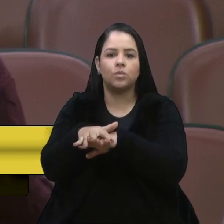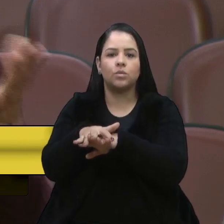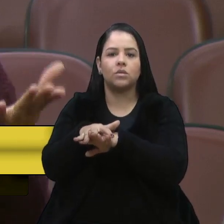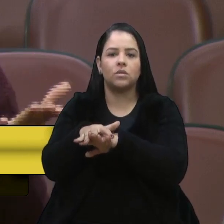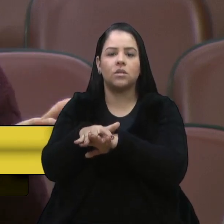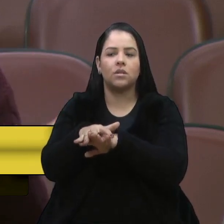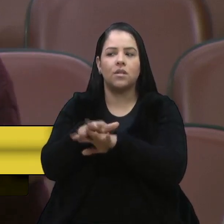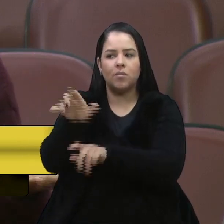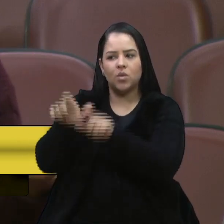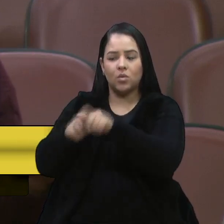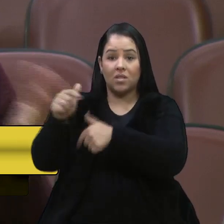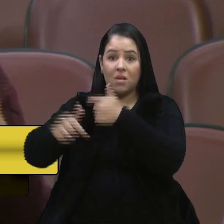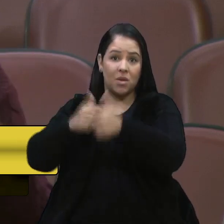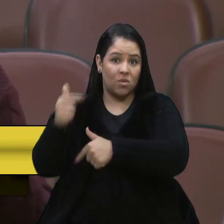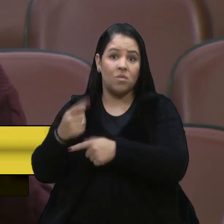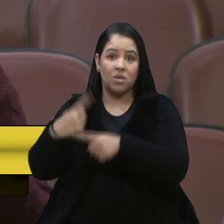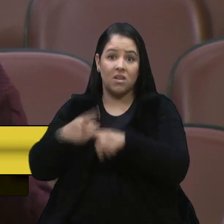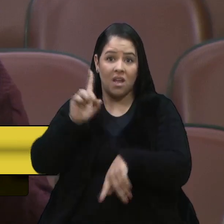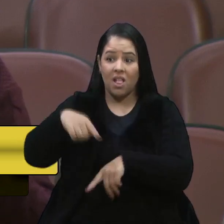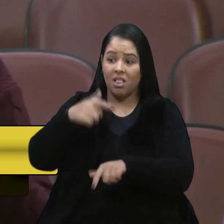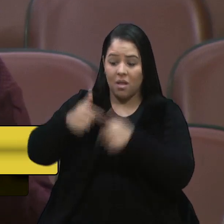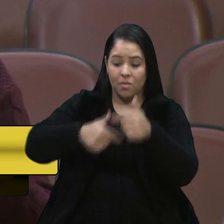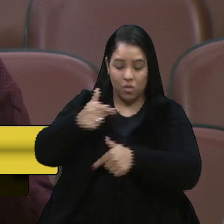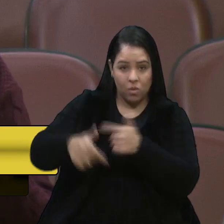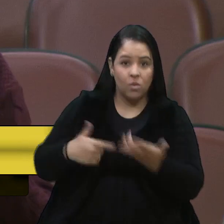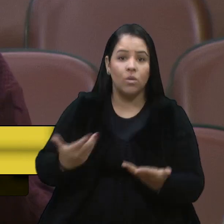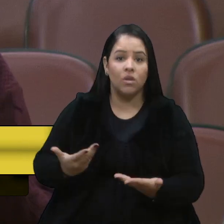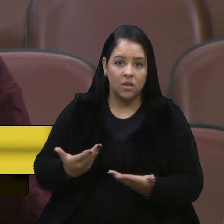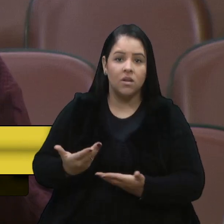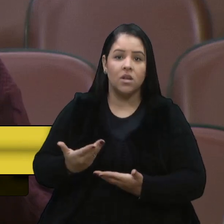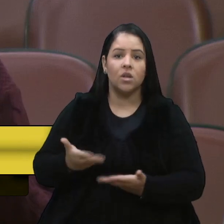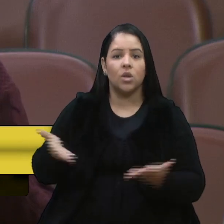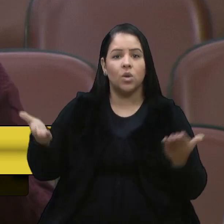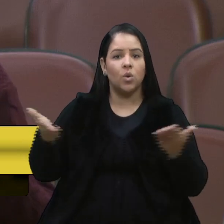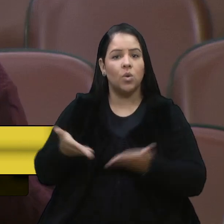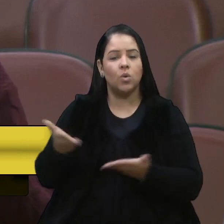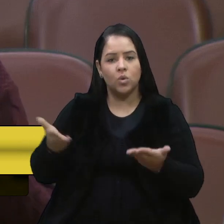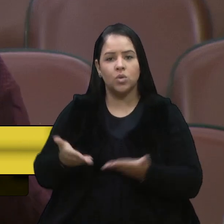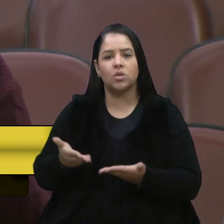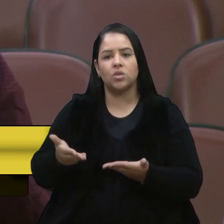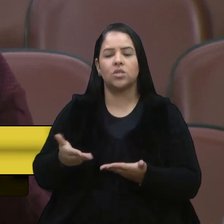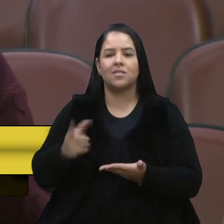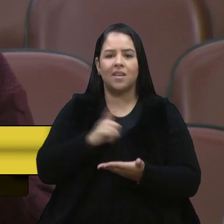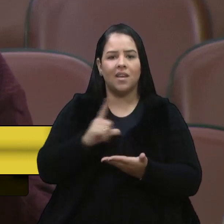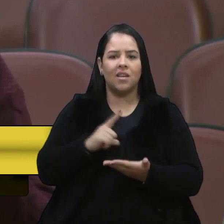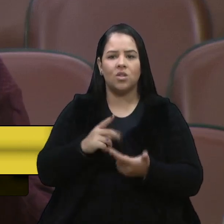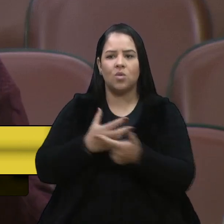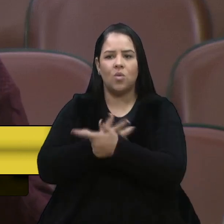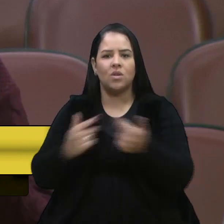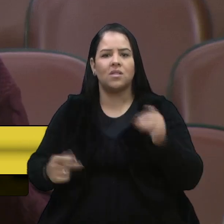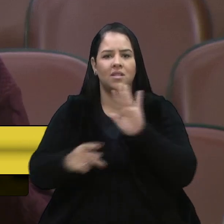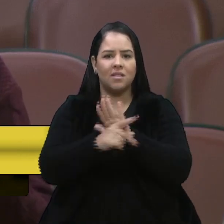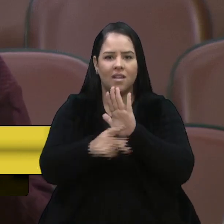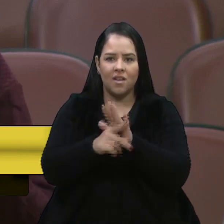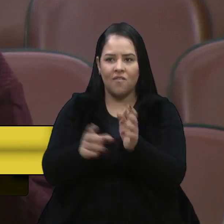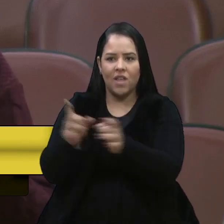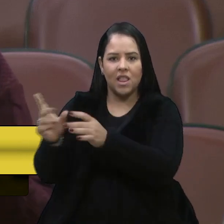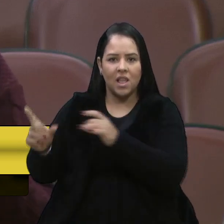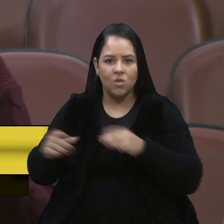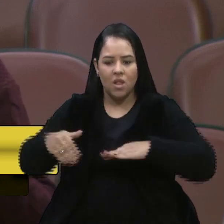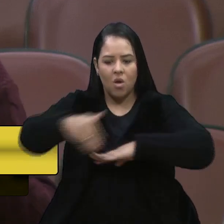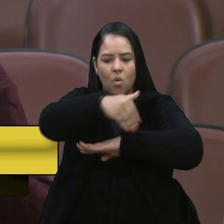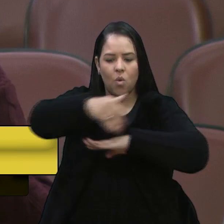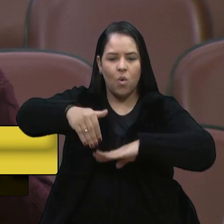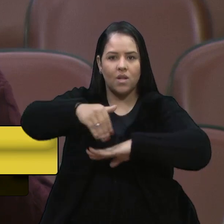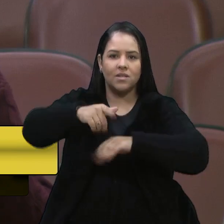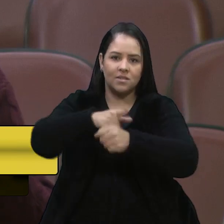esses trabalhadores, não deixam de ser trabalhadores, que estão hoje comercializando seus produtos nas ruas da nossa cidade. A gente